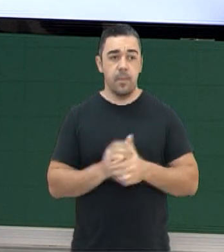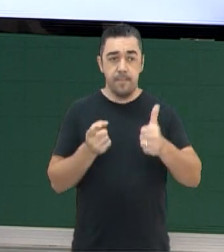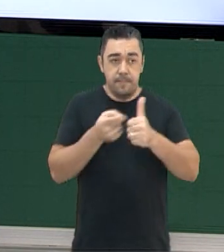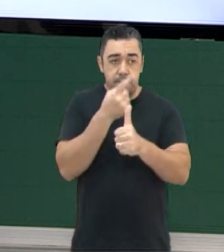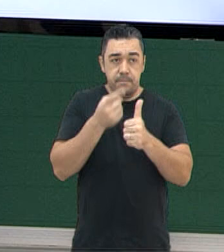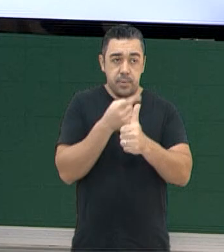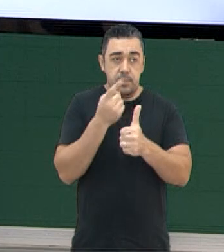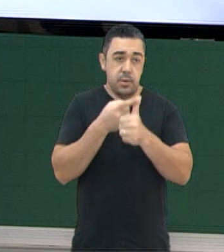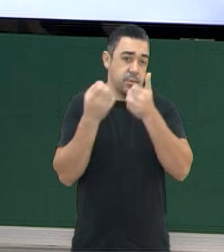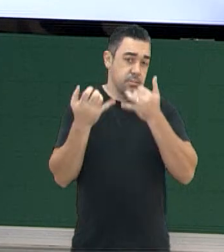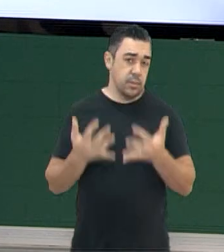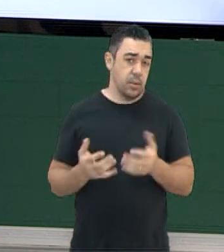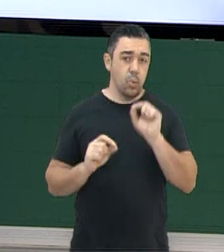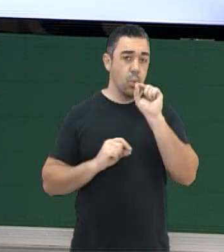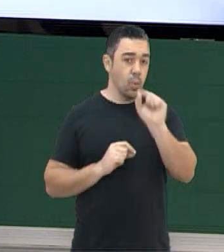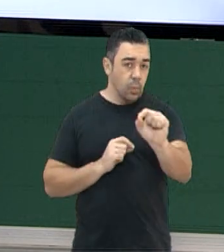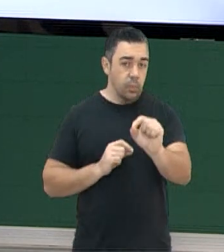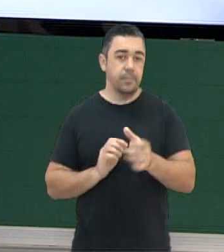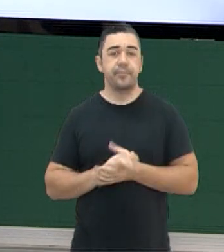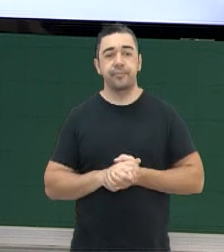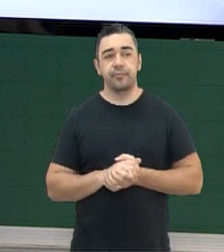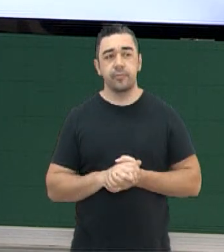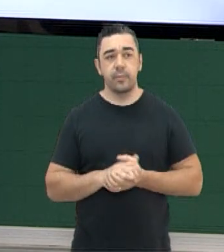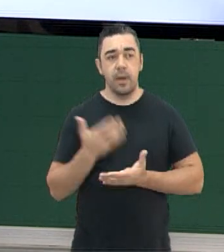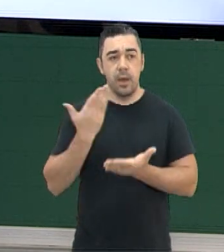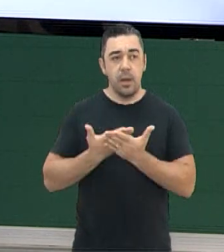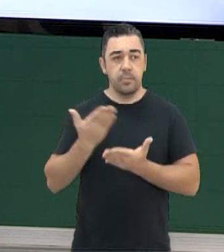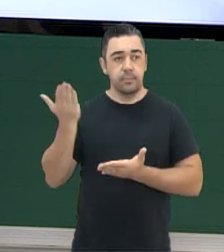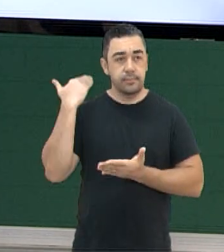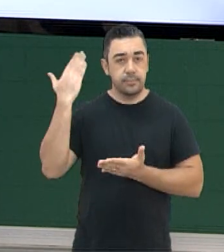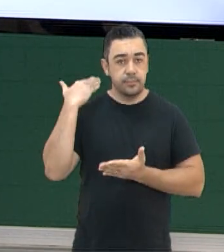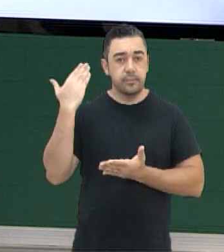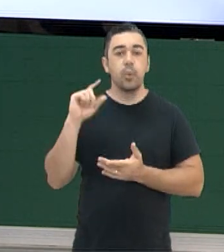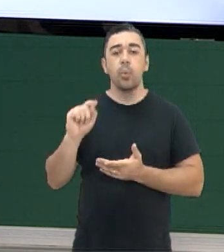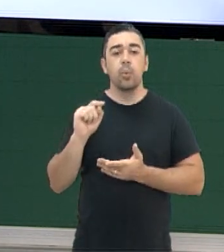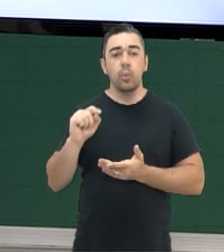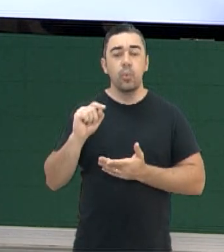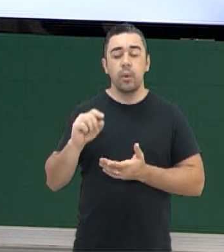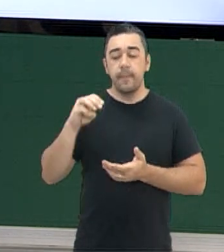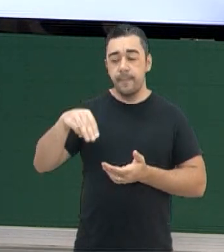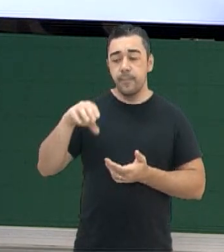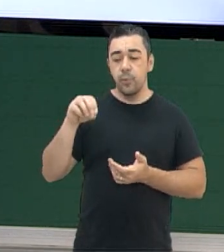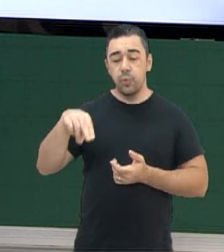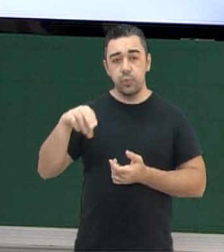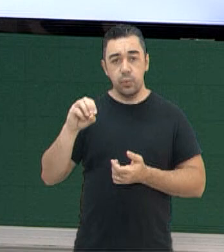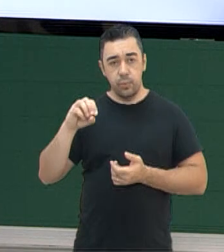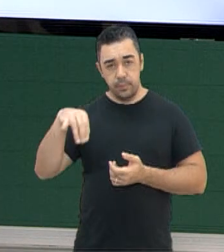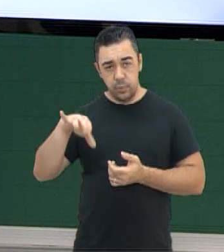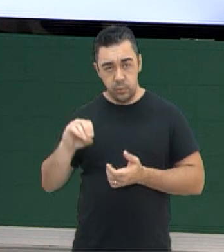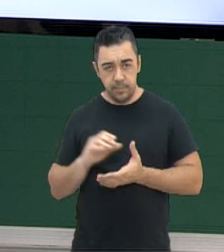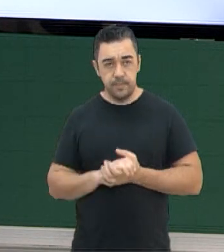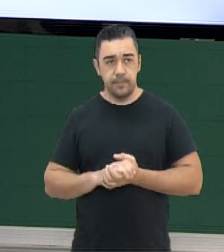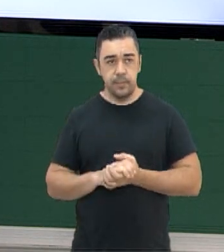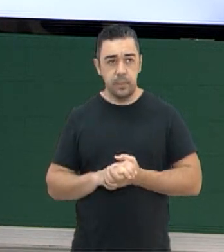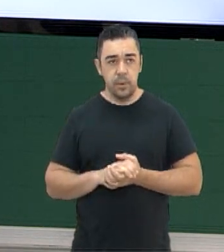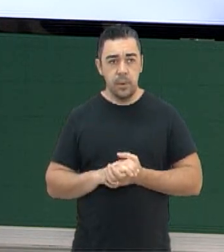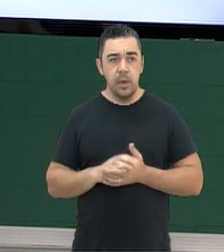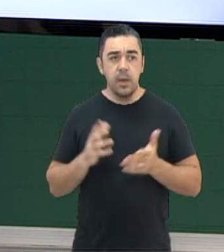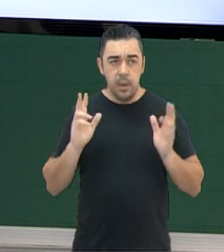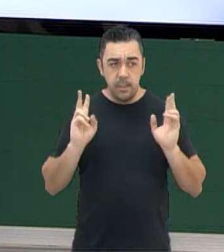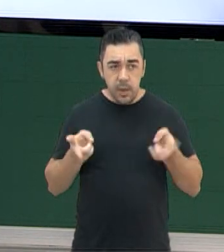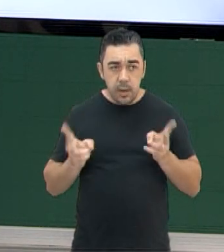primeiro exercício, nós vimos que, da aula passada, quais são os monômios semelhantes. Então, a primeira coisa, são